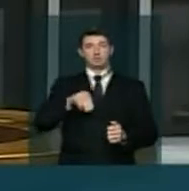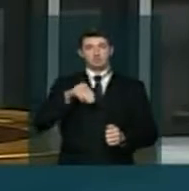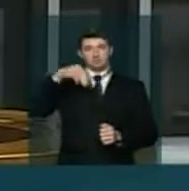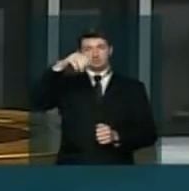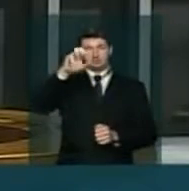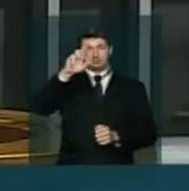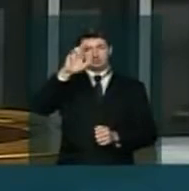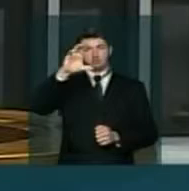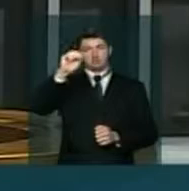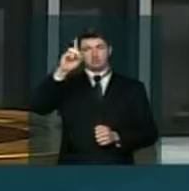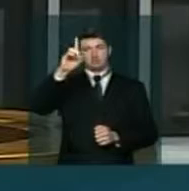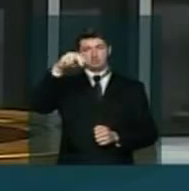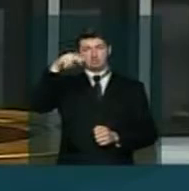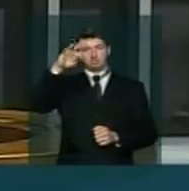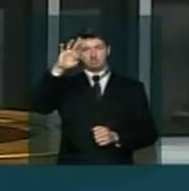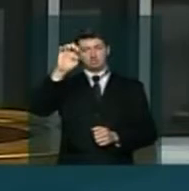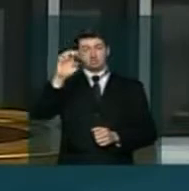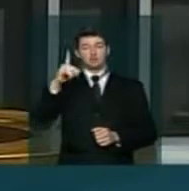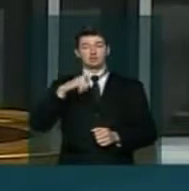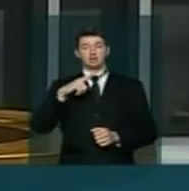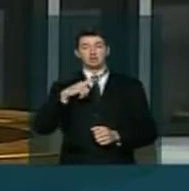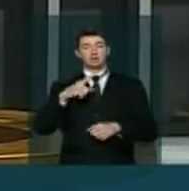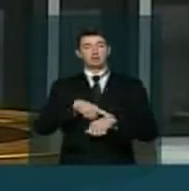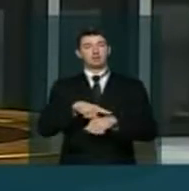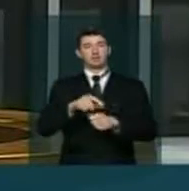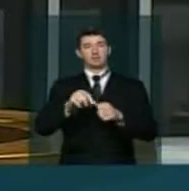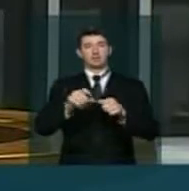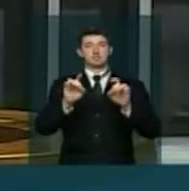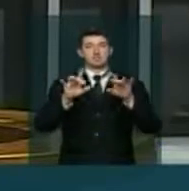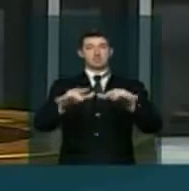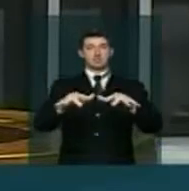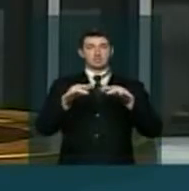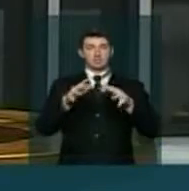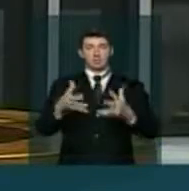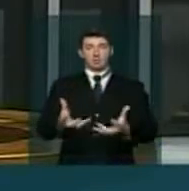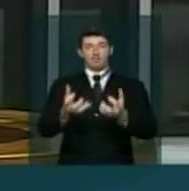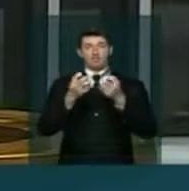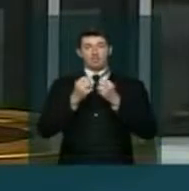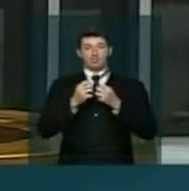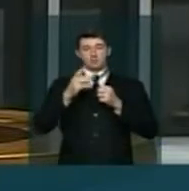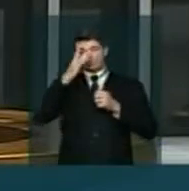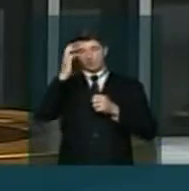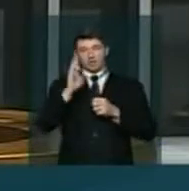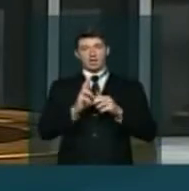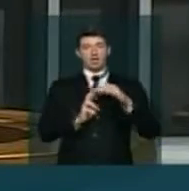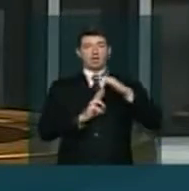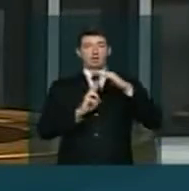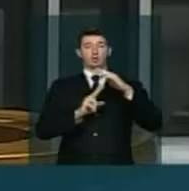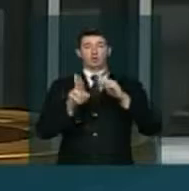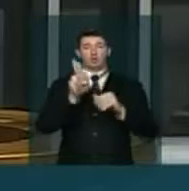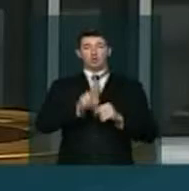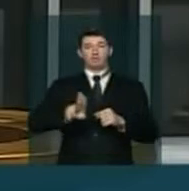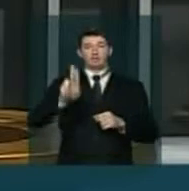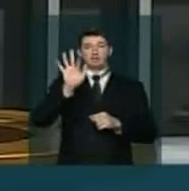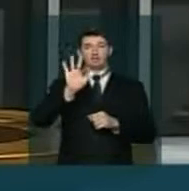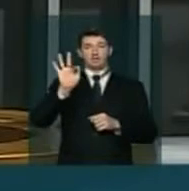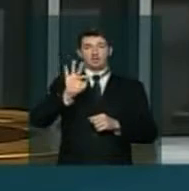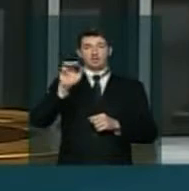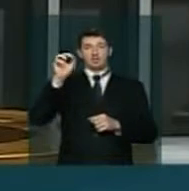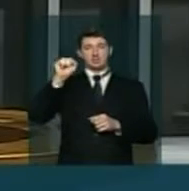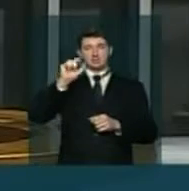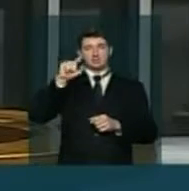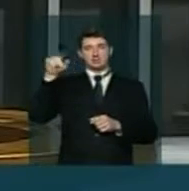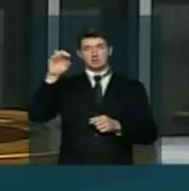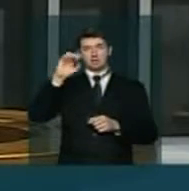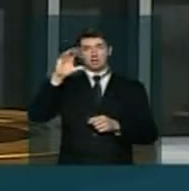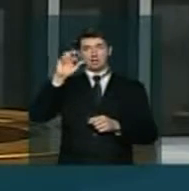quando ele estava num ato de solenidade de posse dos reitores da Universidade Federal de São